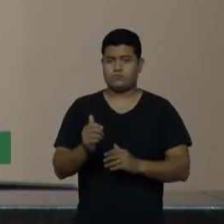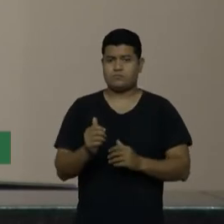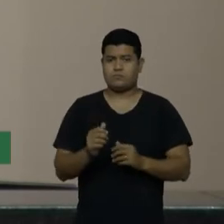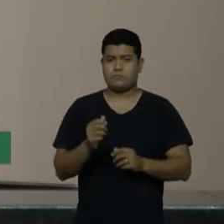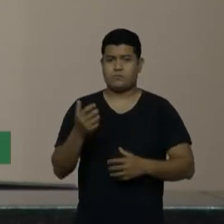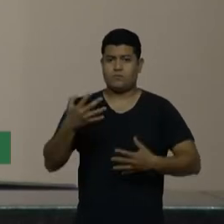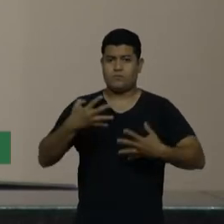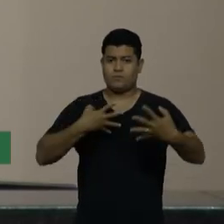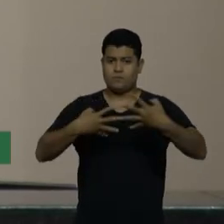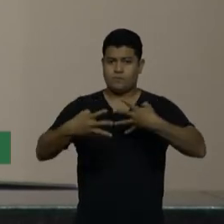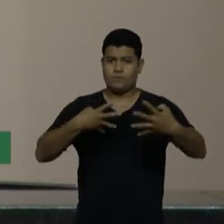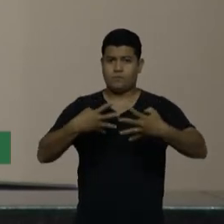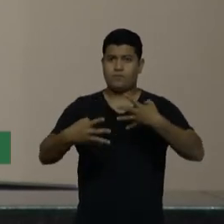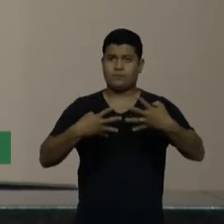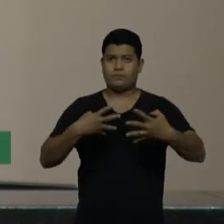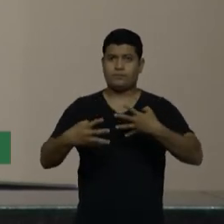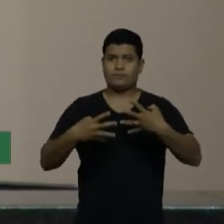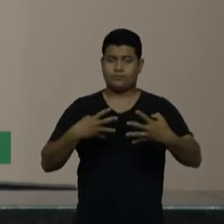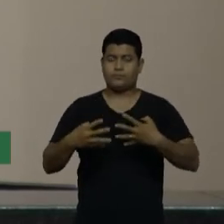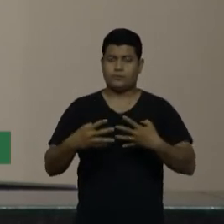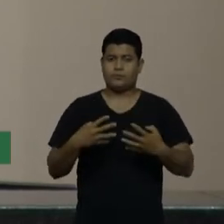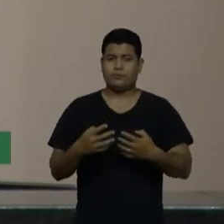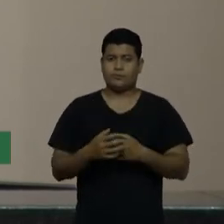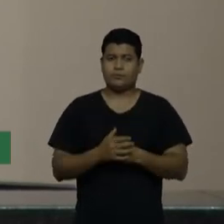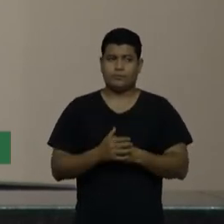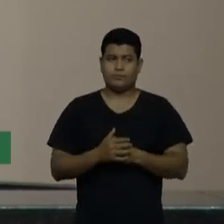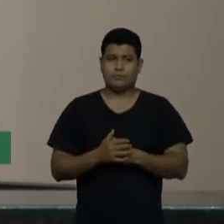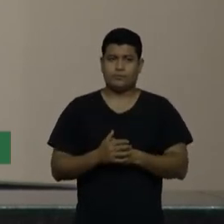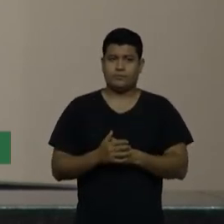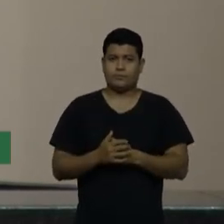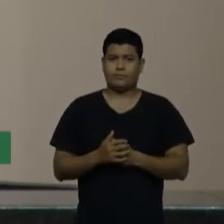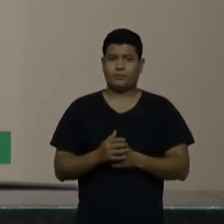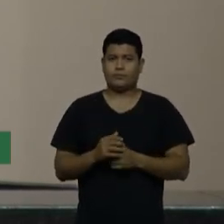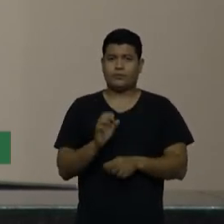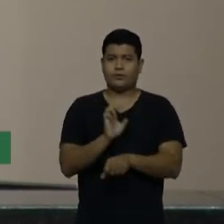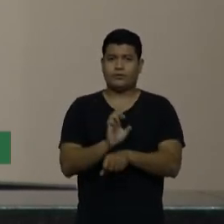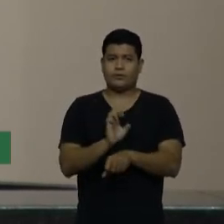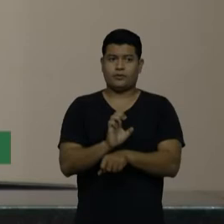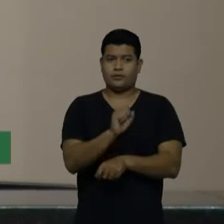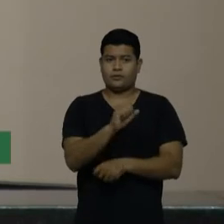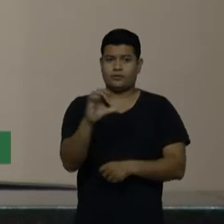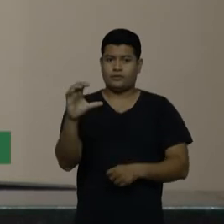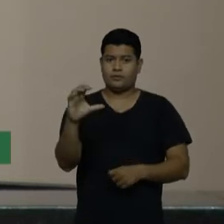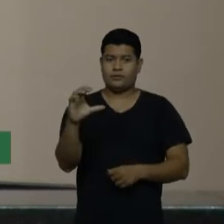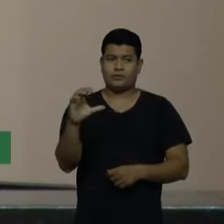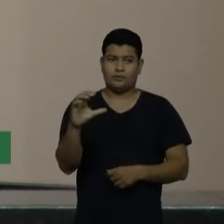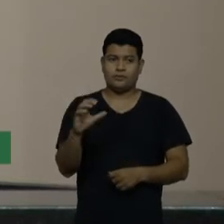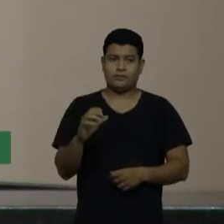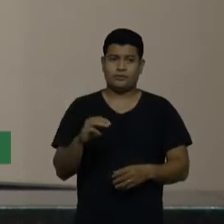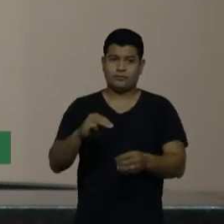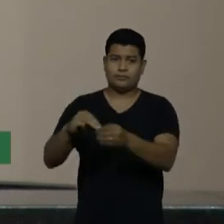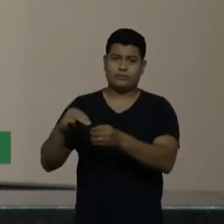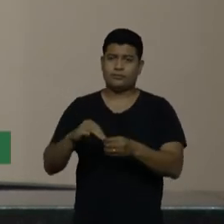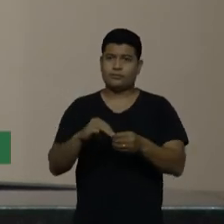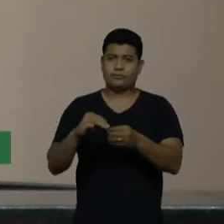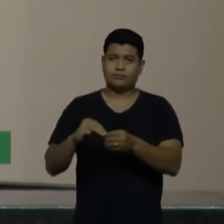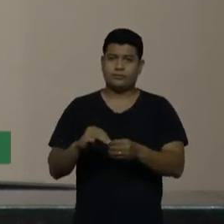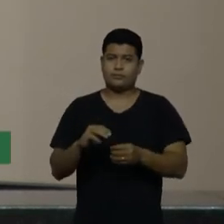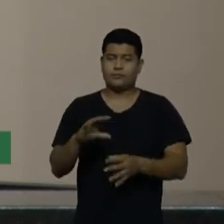em contratações públicas no Estado de Santa Catarina e seus municípios, com